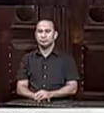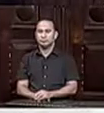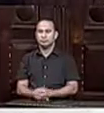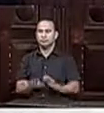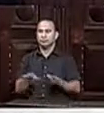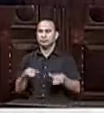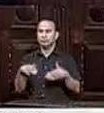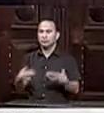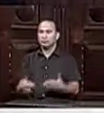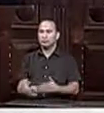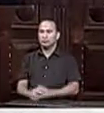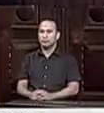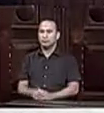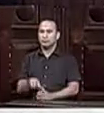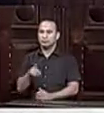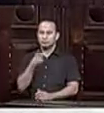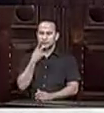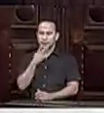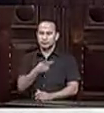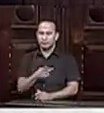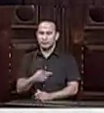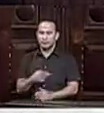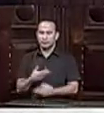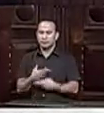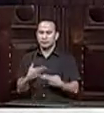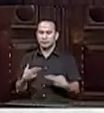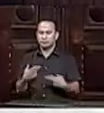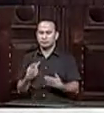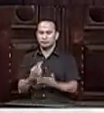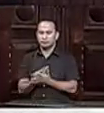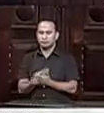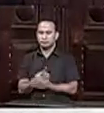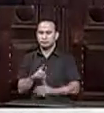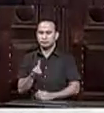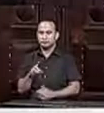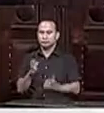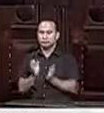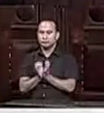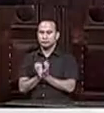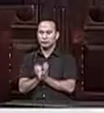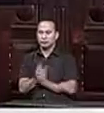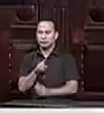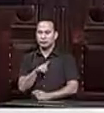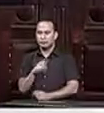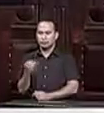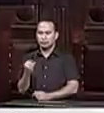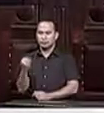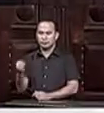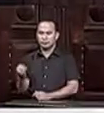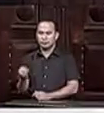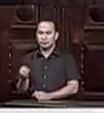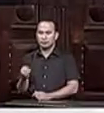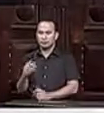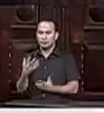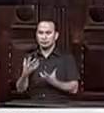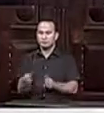Quando você desqualifica um centro de operações, você não encobre a sua